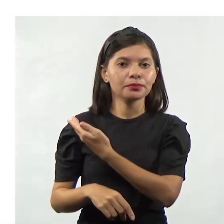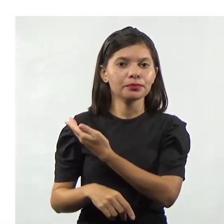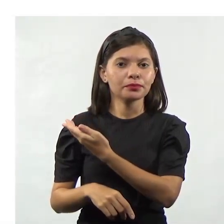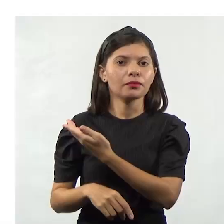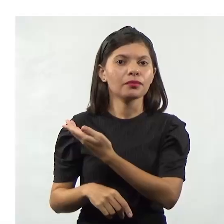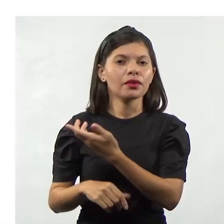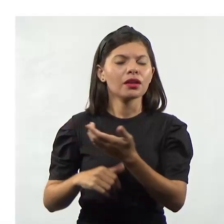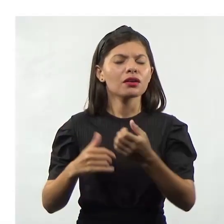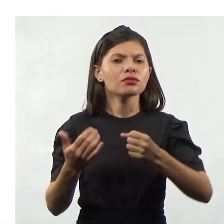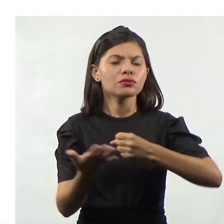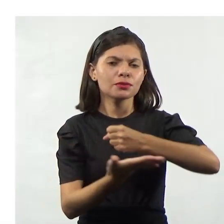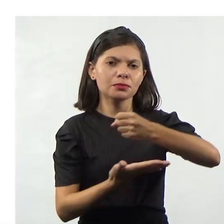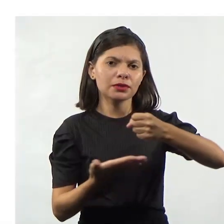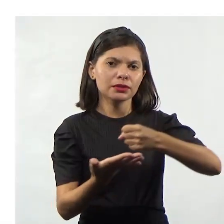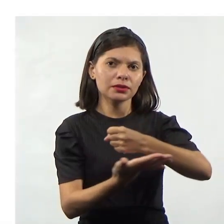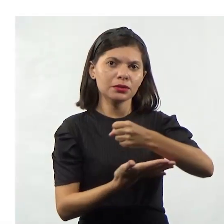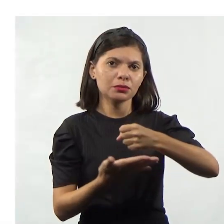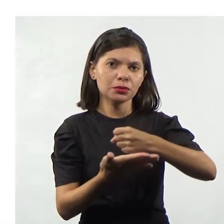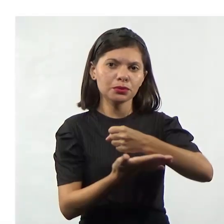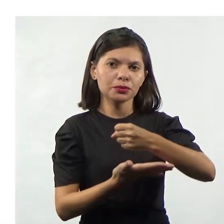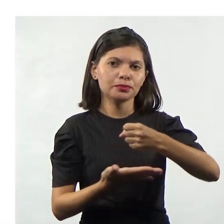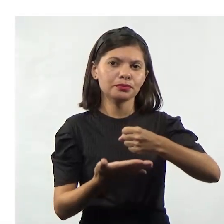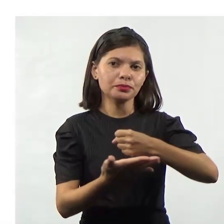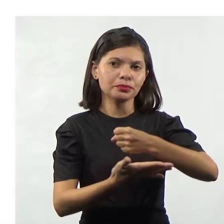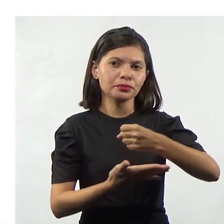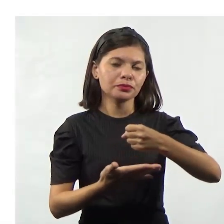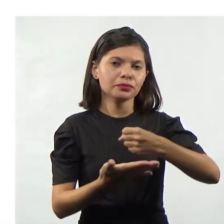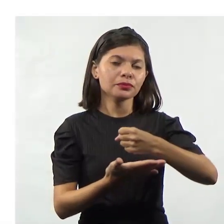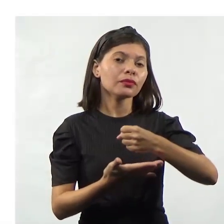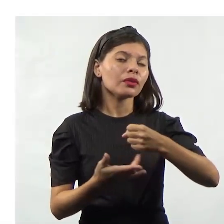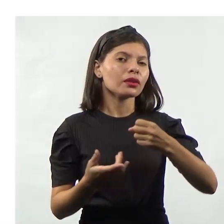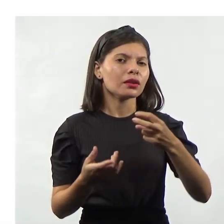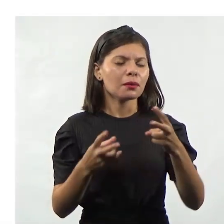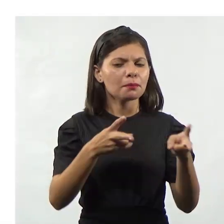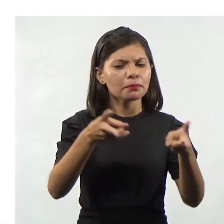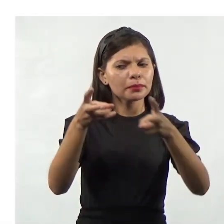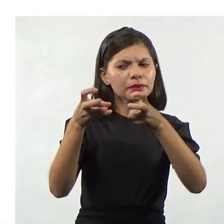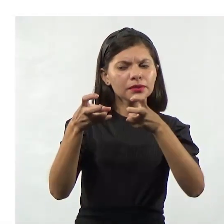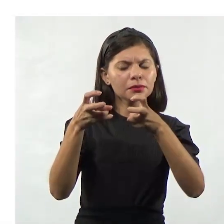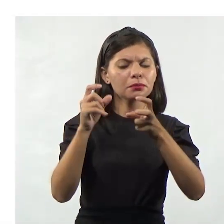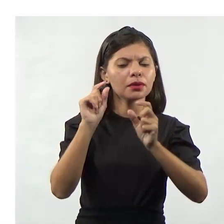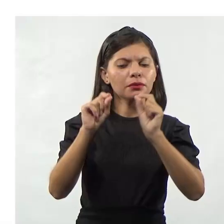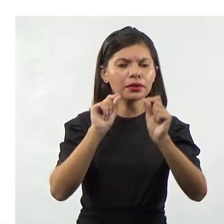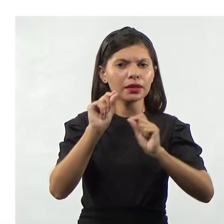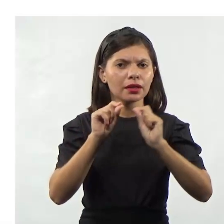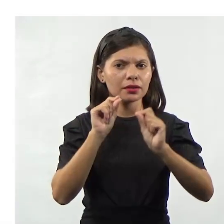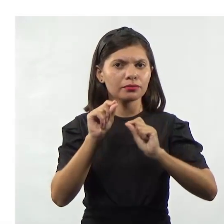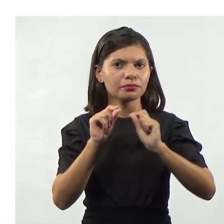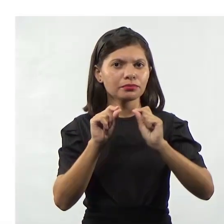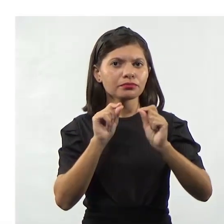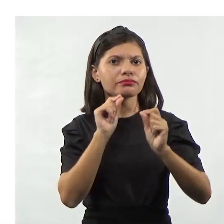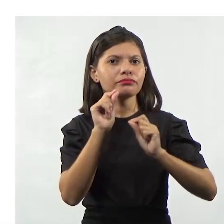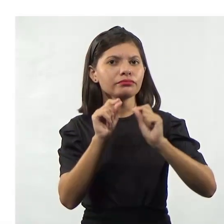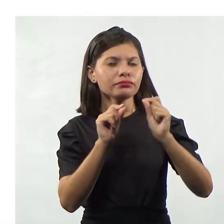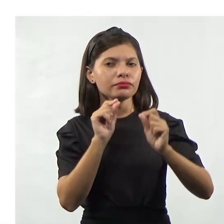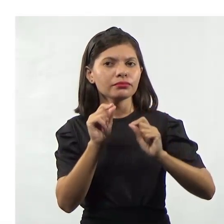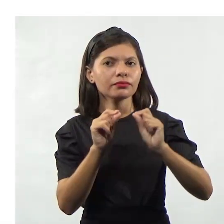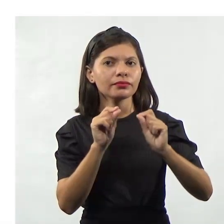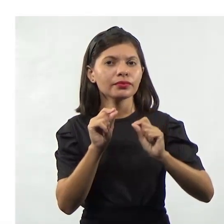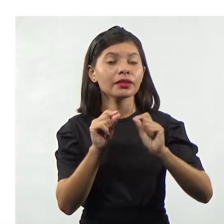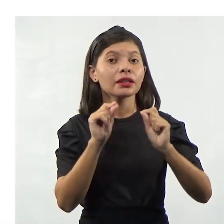vai tratar dos princípios da 14.133, e aí vocês vão perceber que temos o